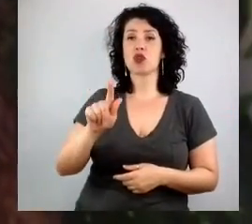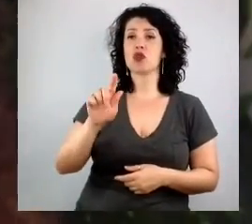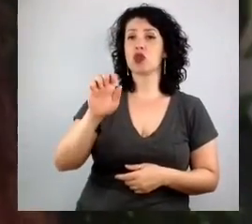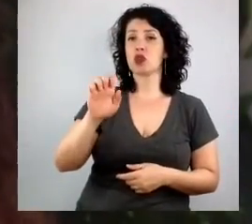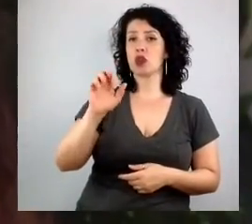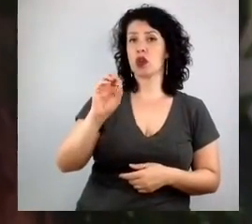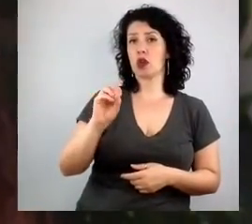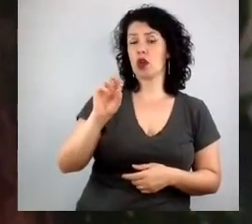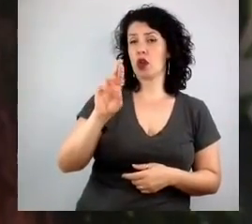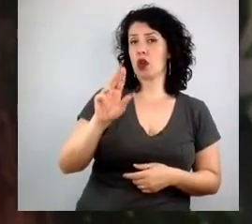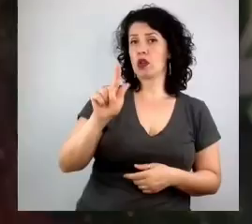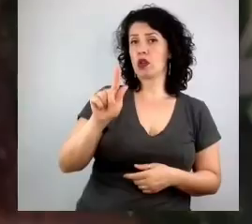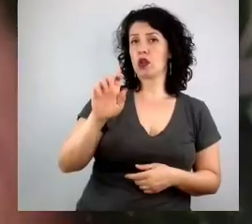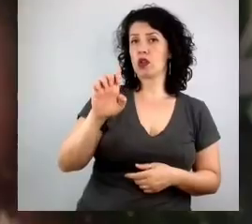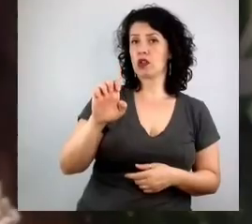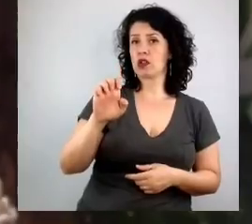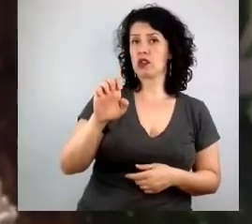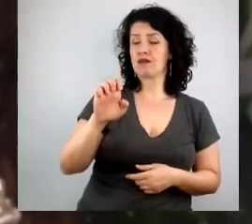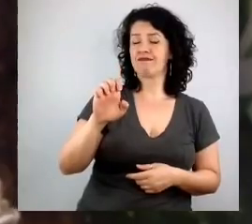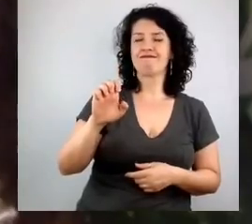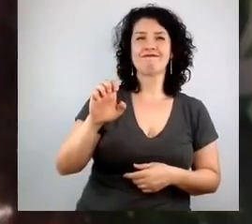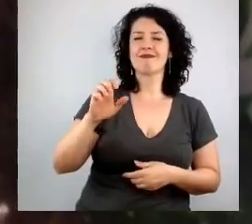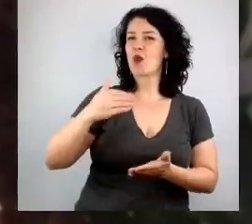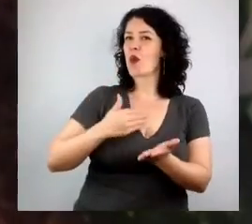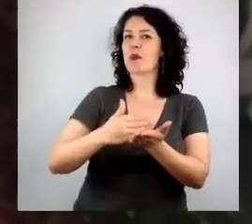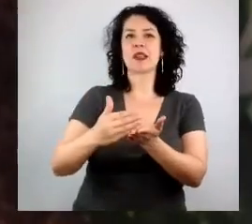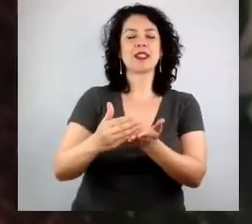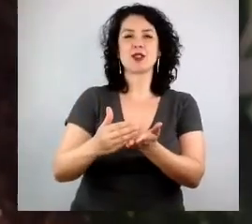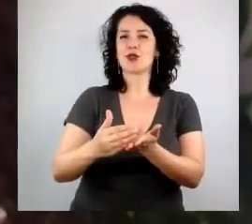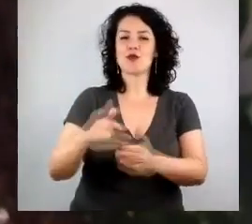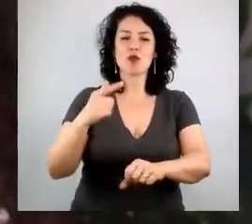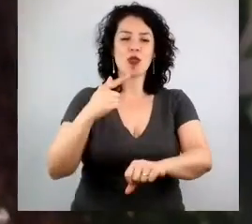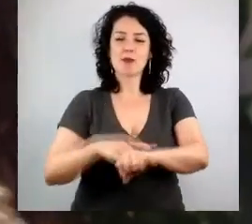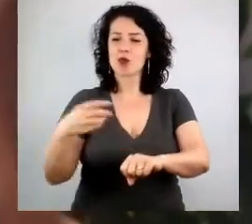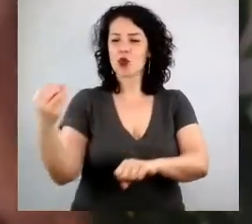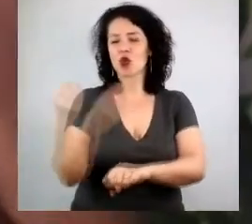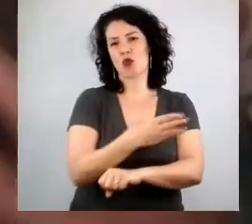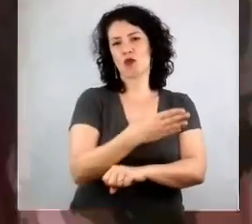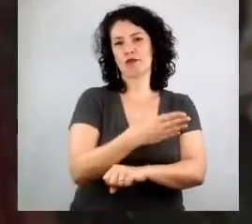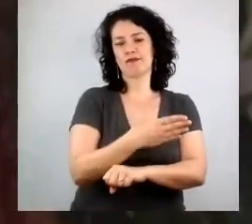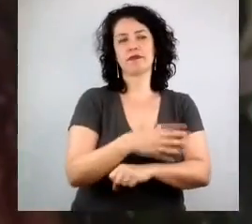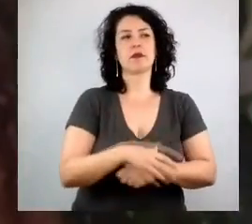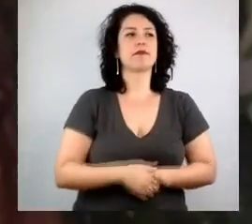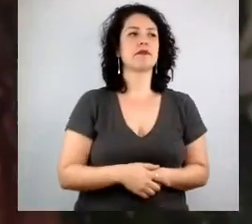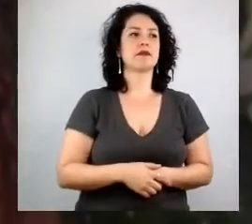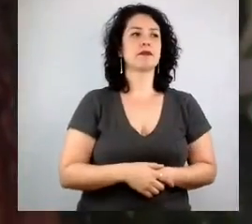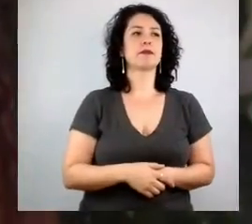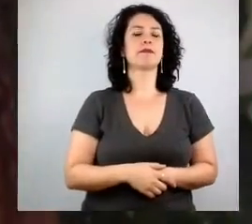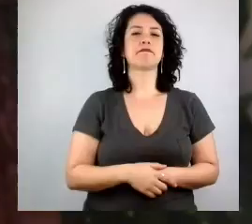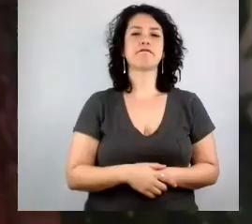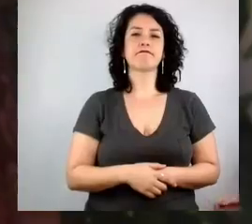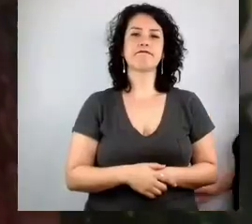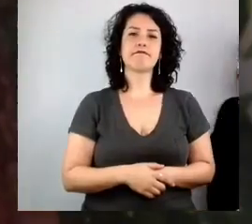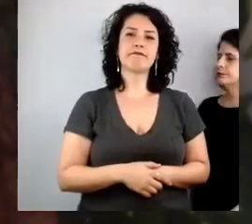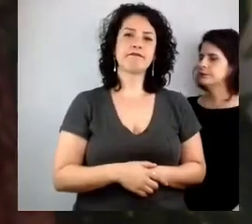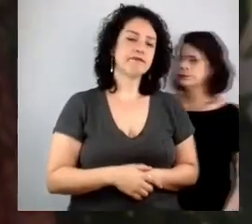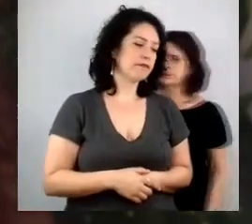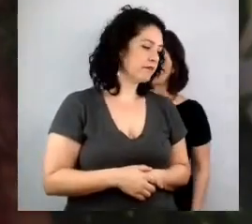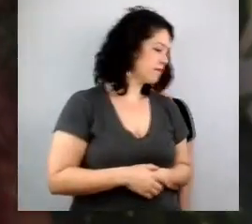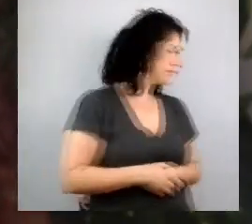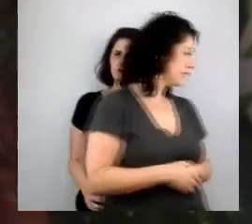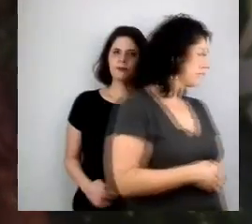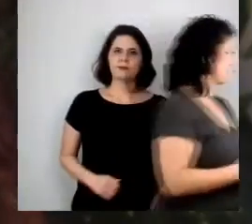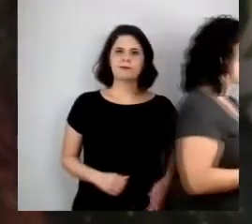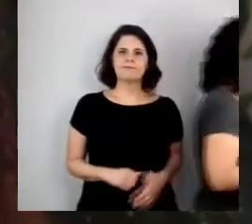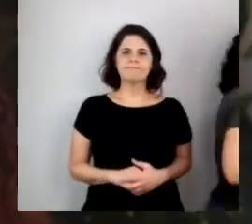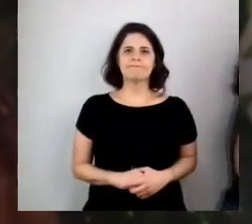É interessante também a gente pensar nas soluções, né? Nas mudanças que precisam ser feitas, além de